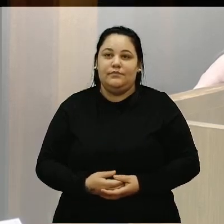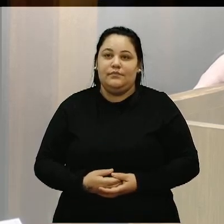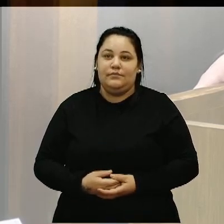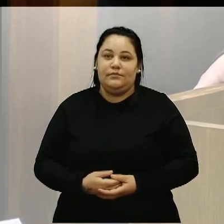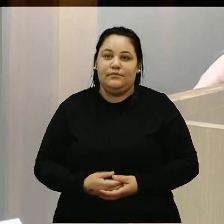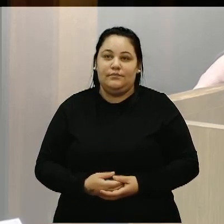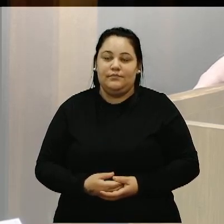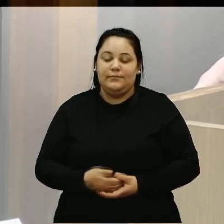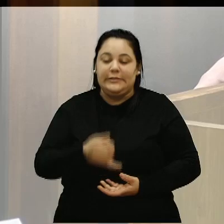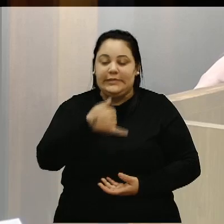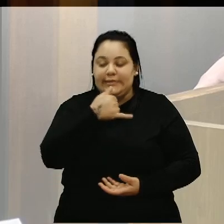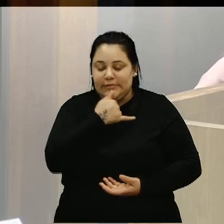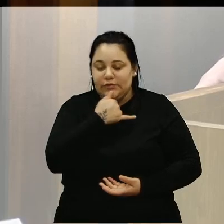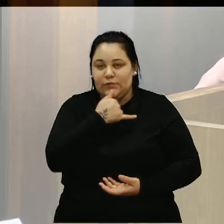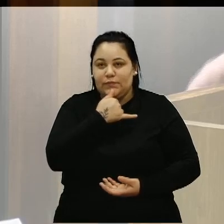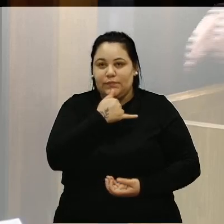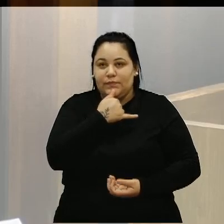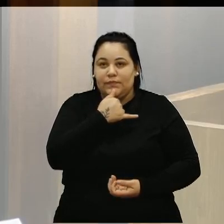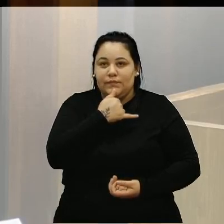Triste.